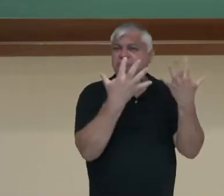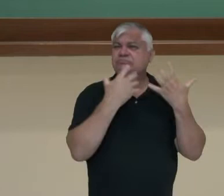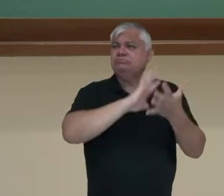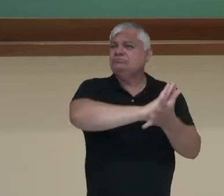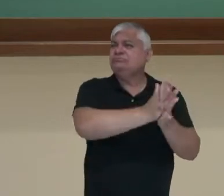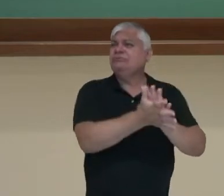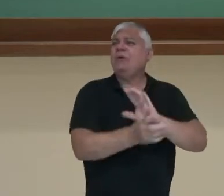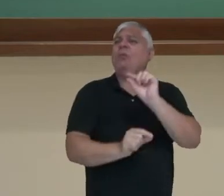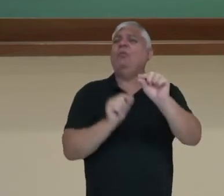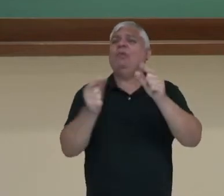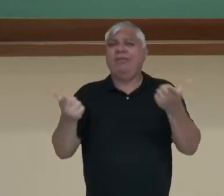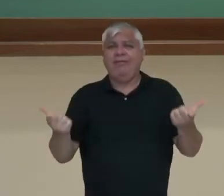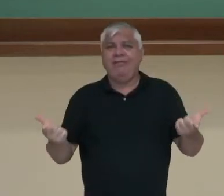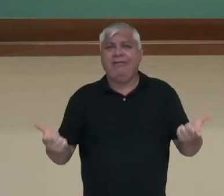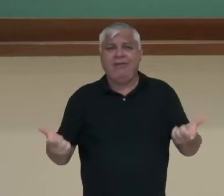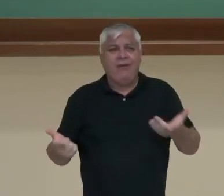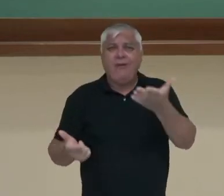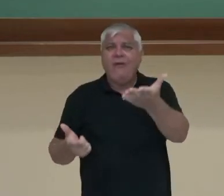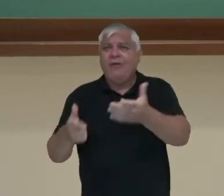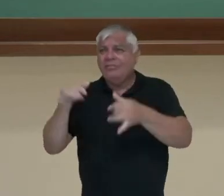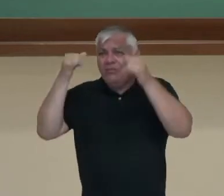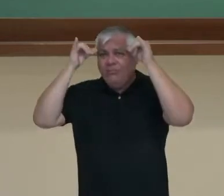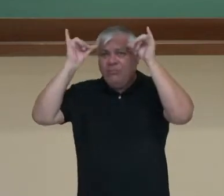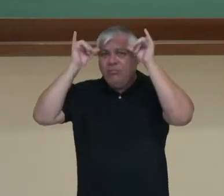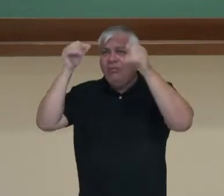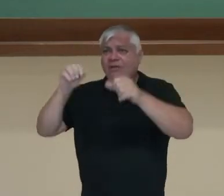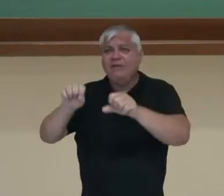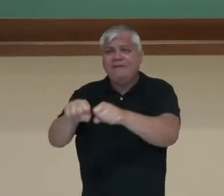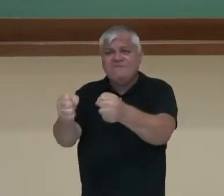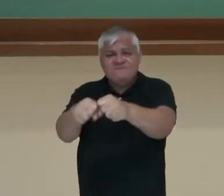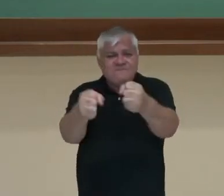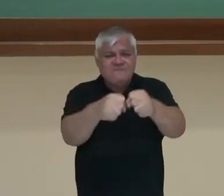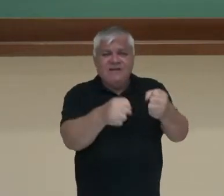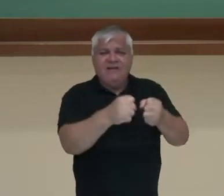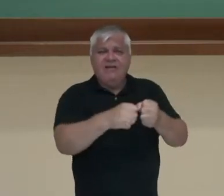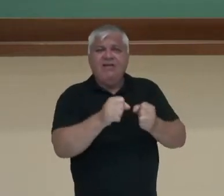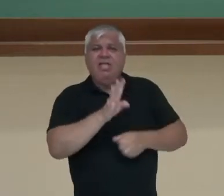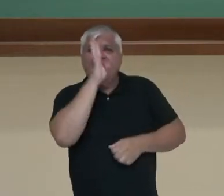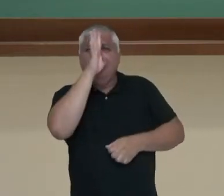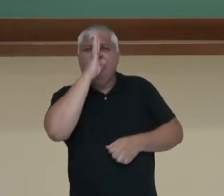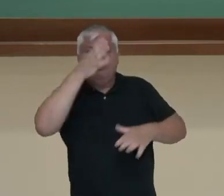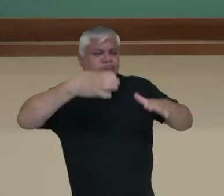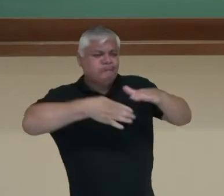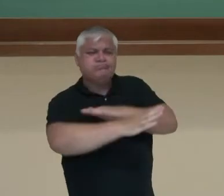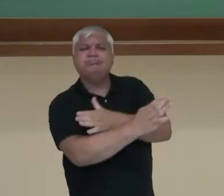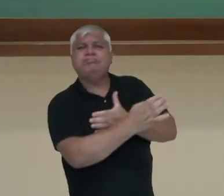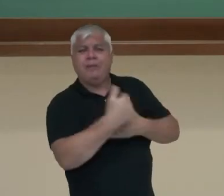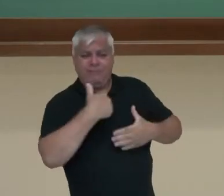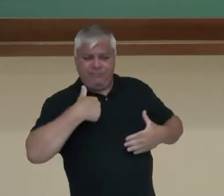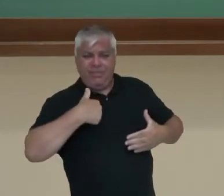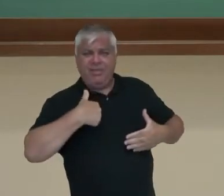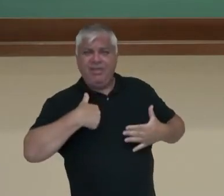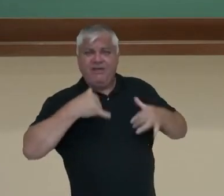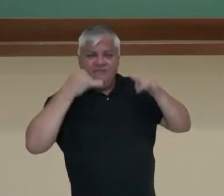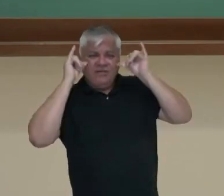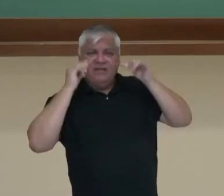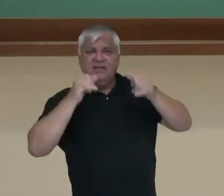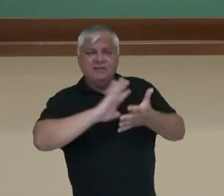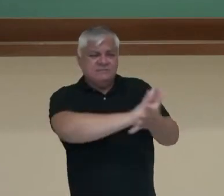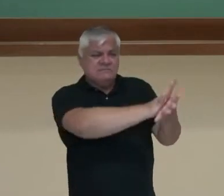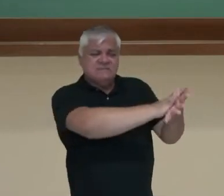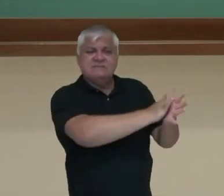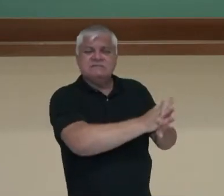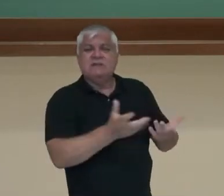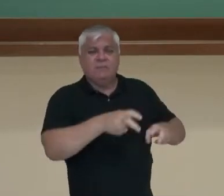pomar, olha o que o teu boi fez ali, ó, tua vaca ali, ó, invadiu aqui a minha fazenda e acabou com a minha